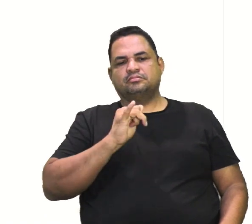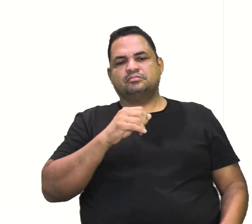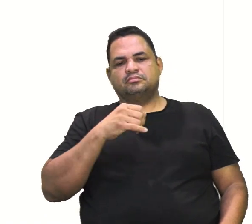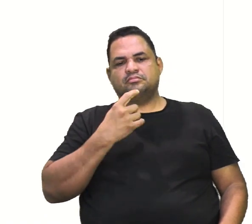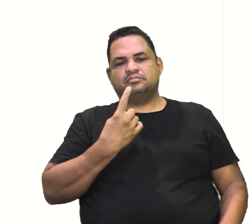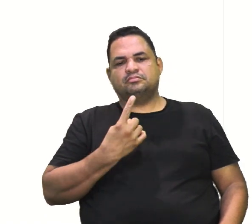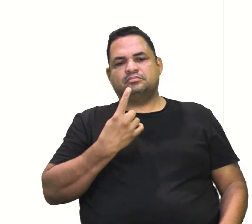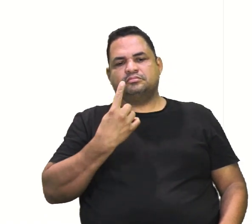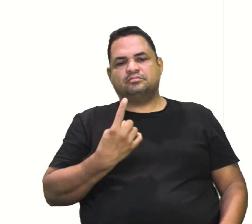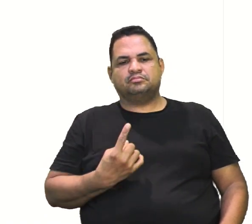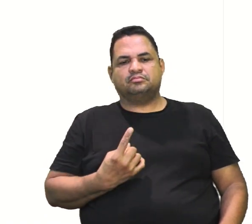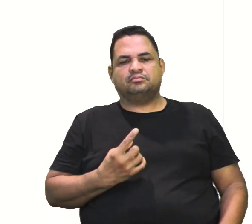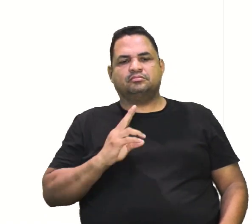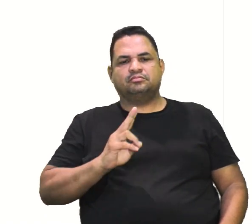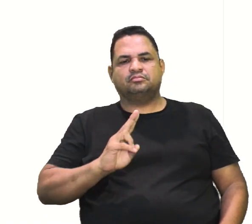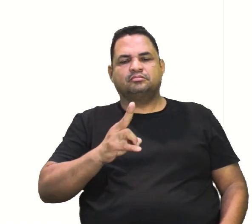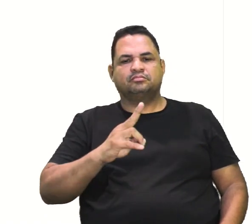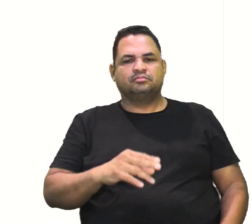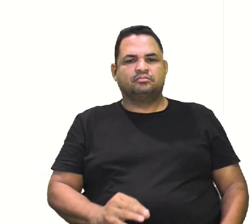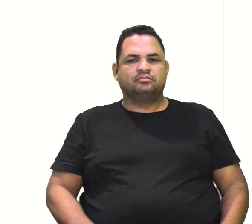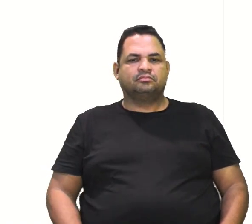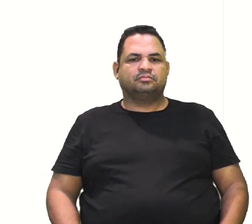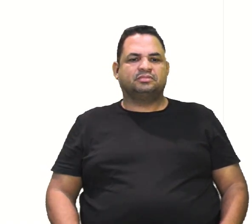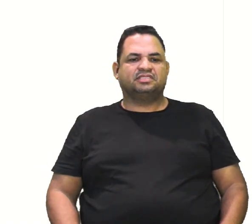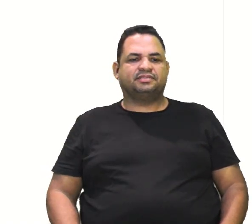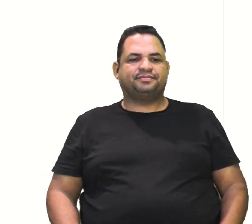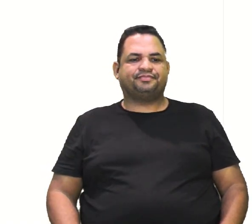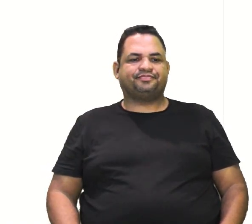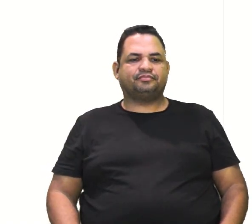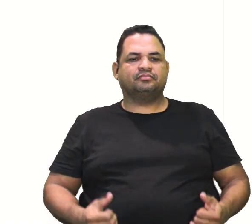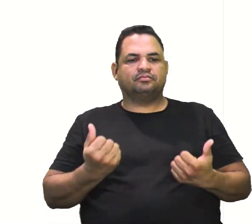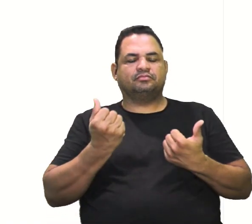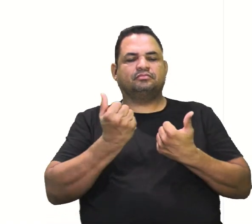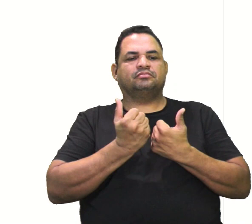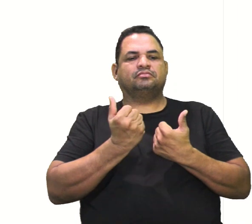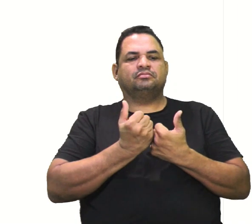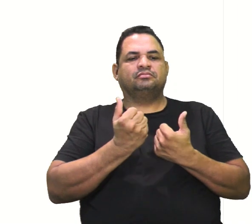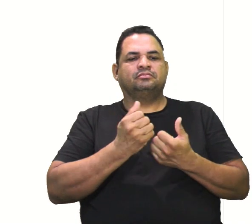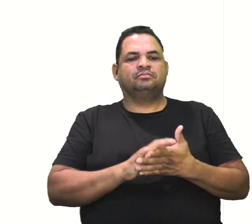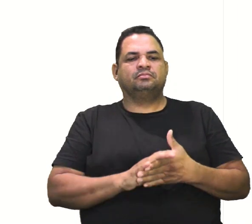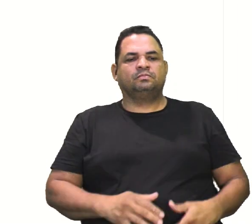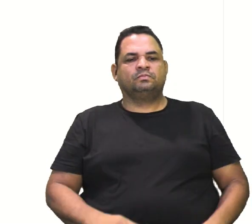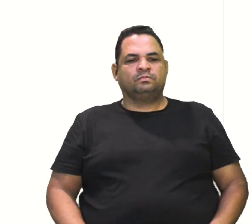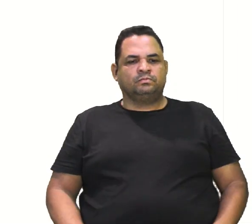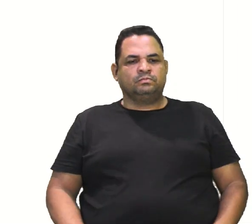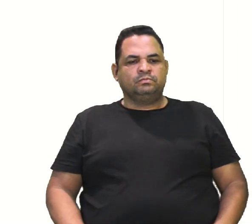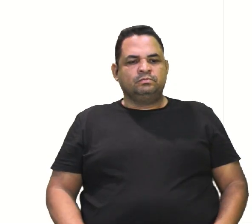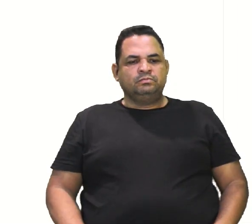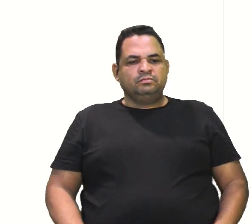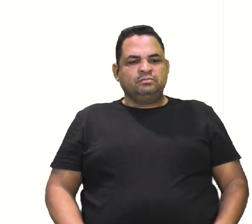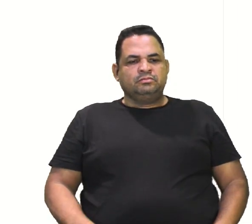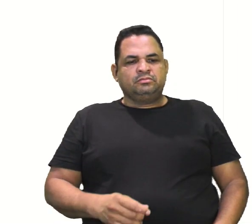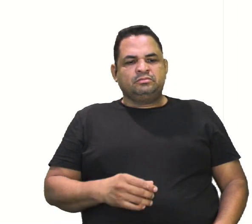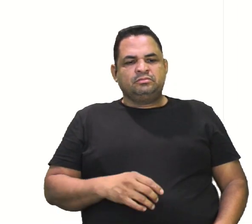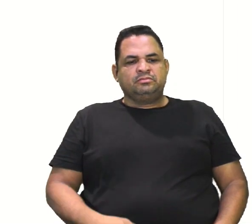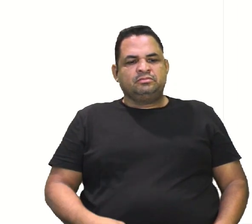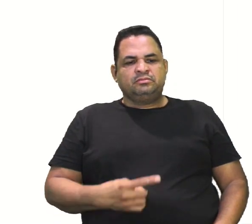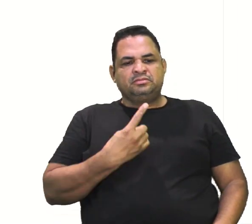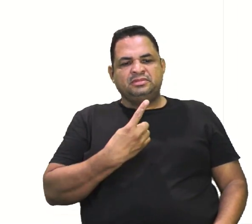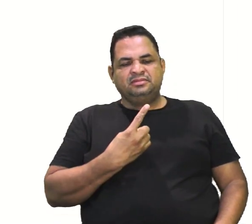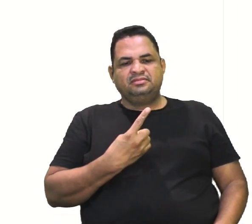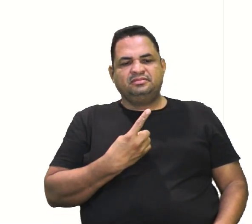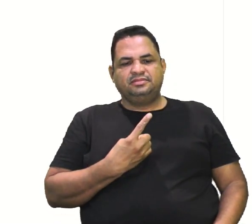a coluna do número 1 continua, certo? Isso. Quem a gente vai substituir? X do A, 1. X do